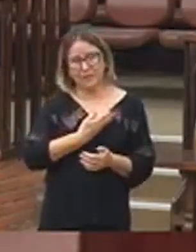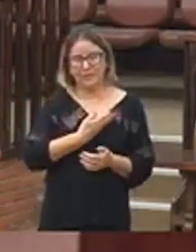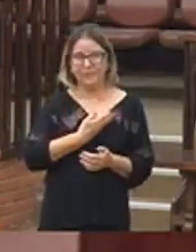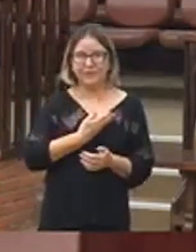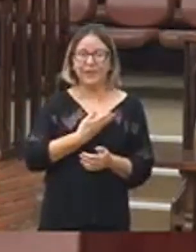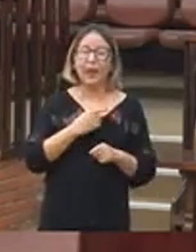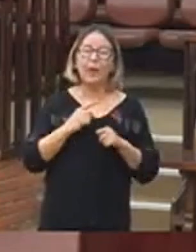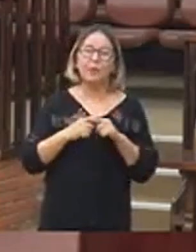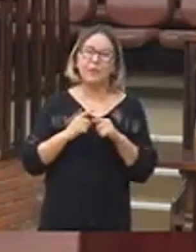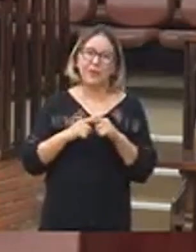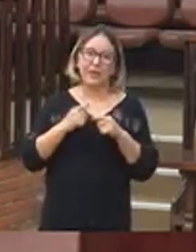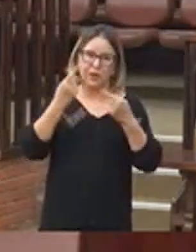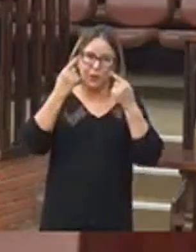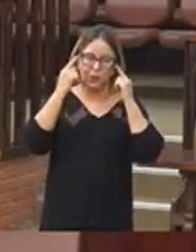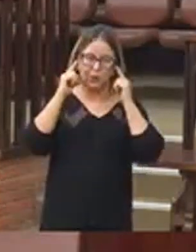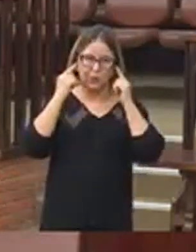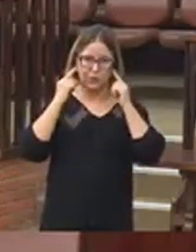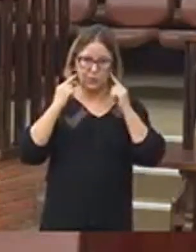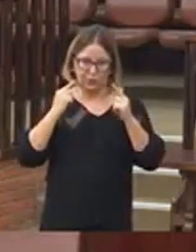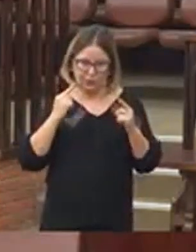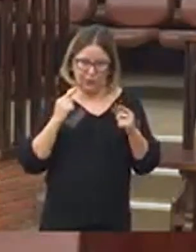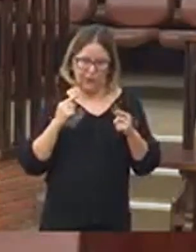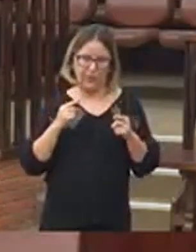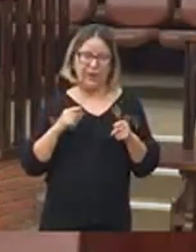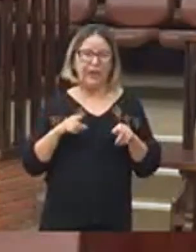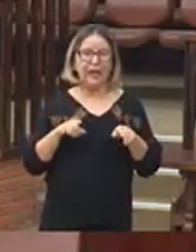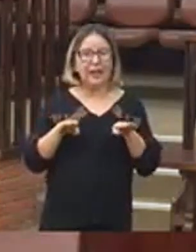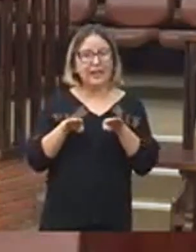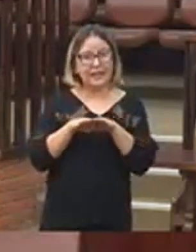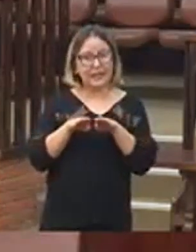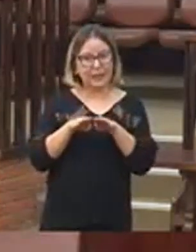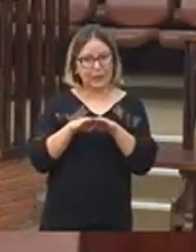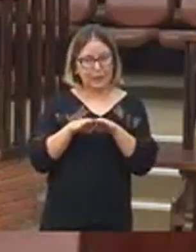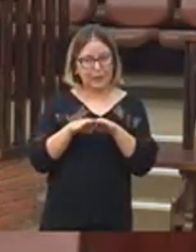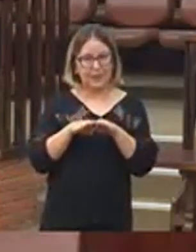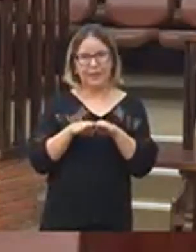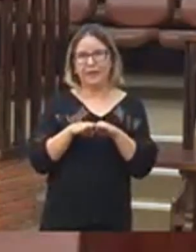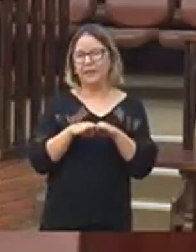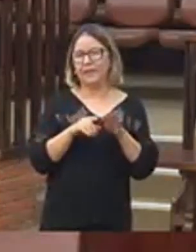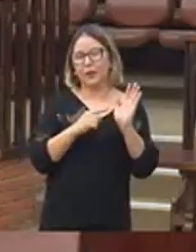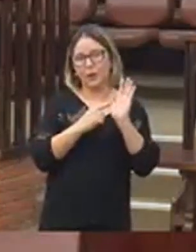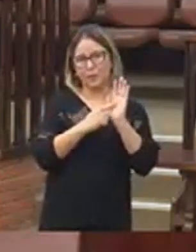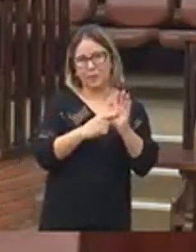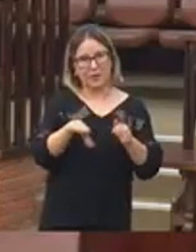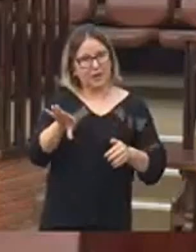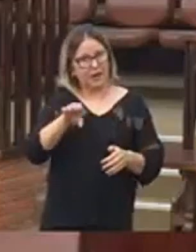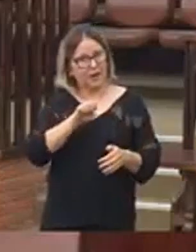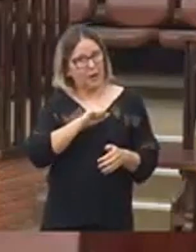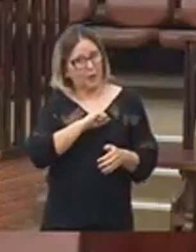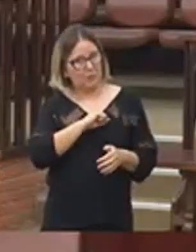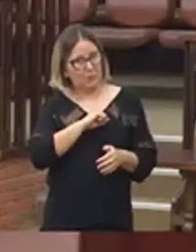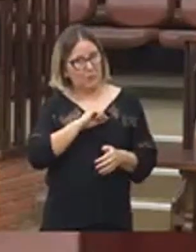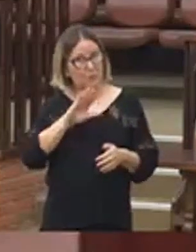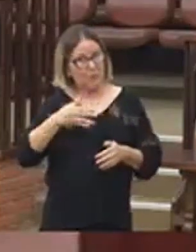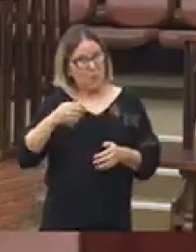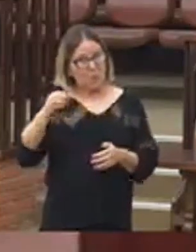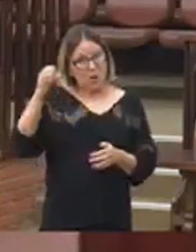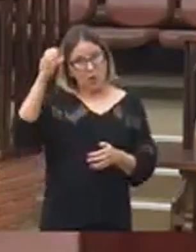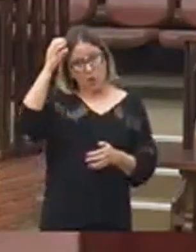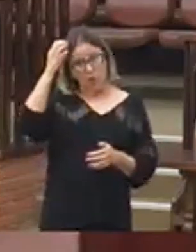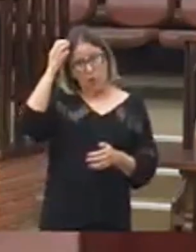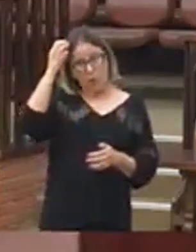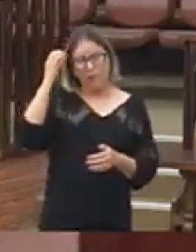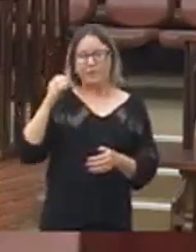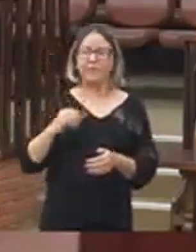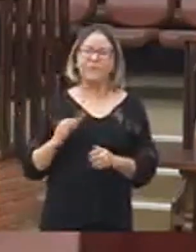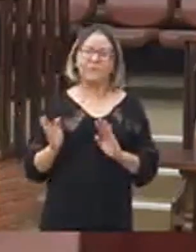Porque o choro, ele é uma característica do amor, também da culpa. Tem gente que chora e faz assim, no